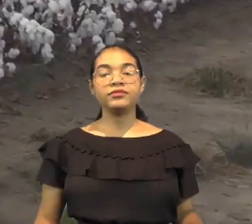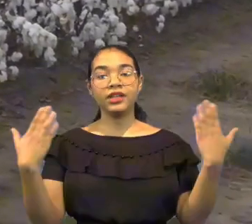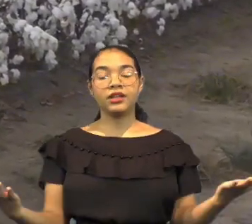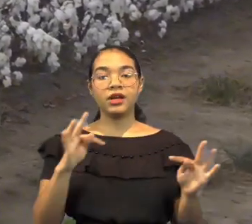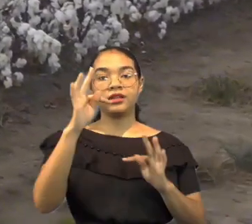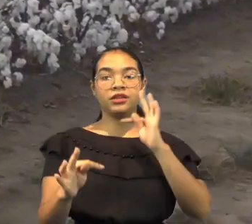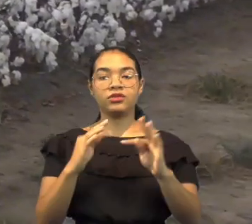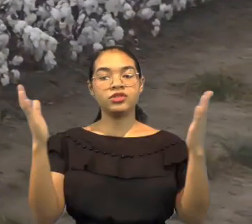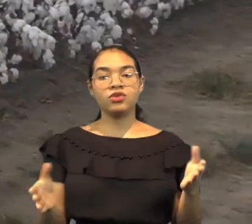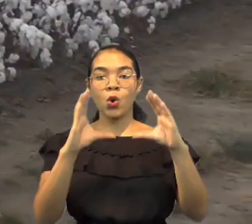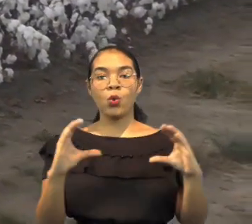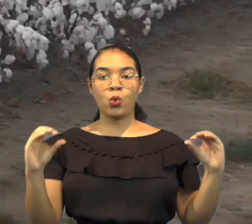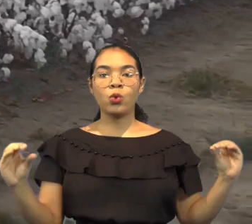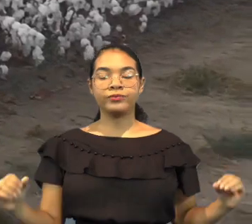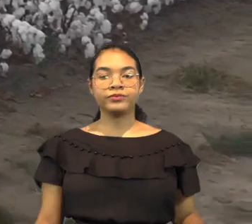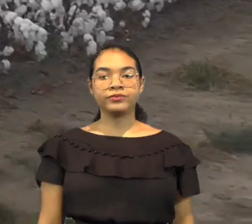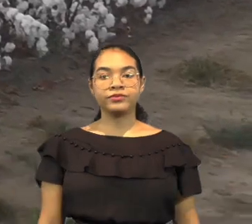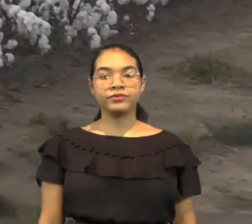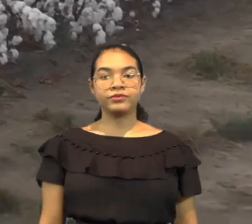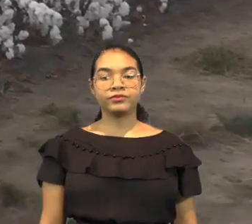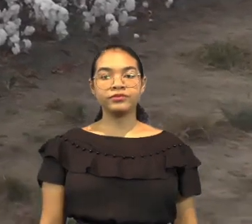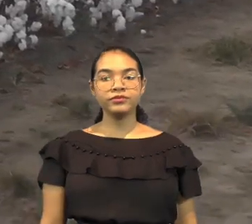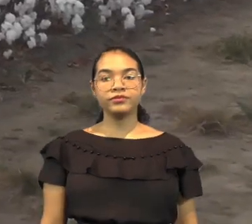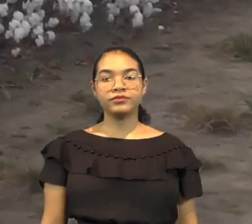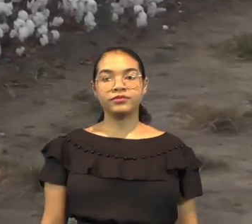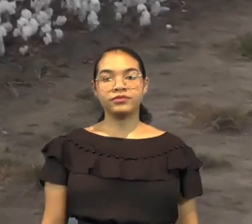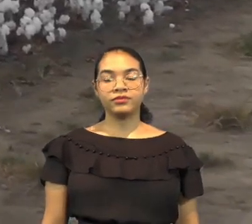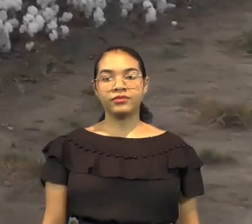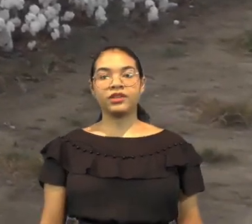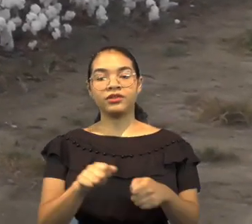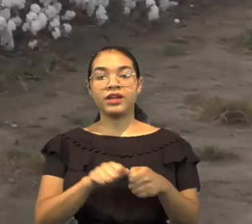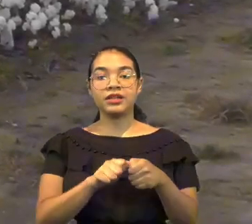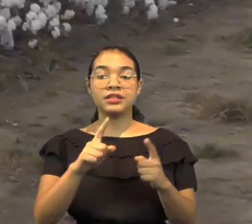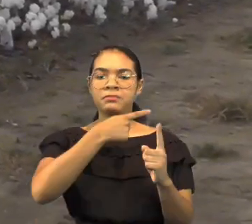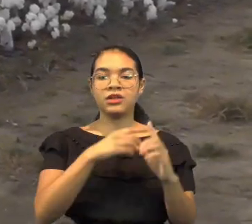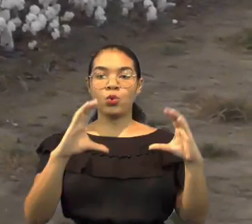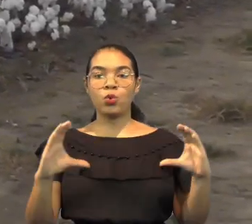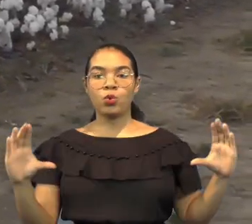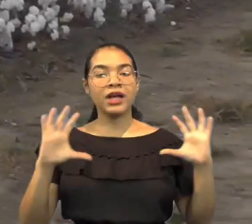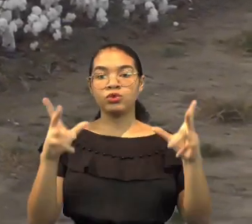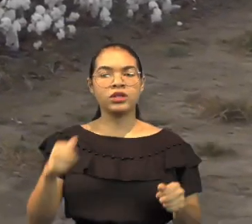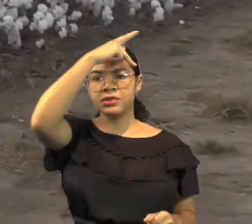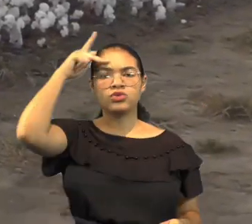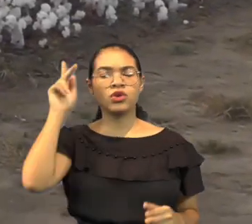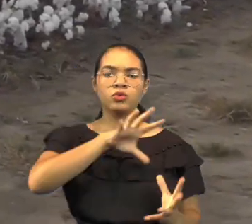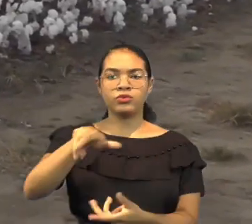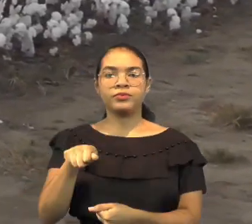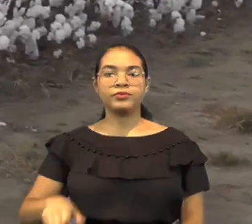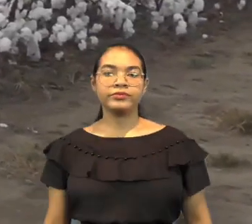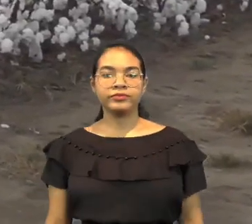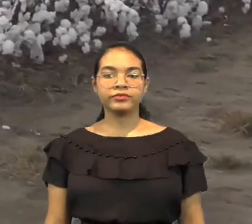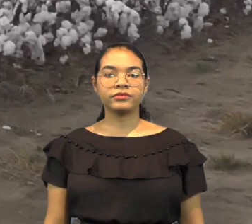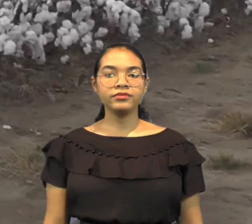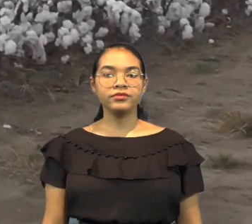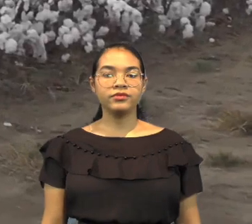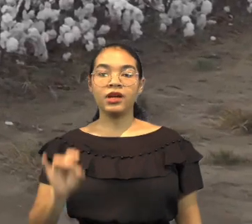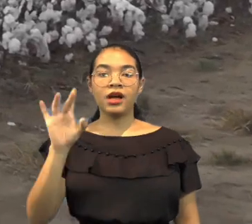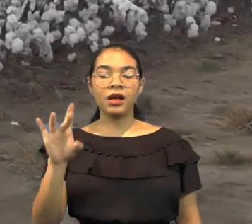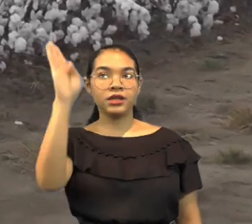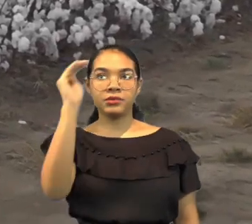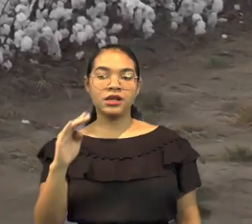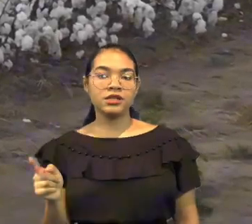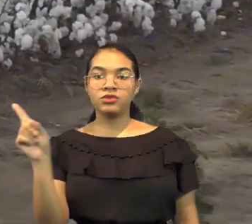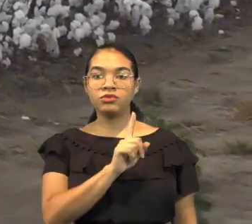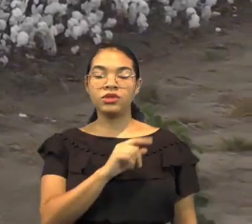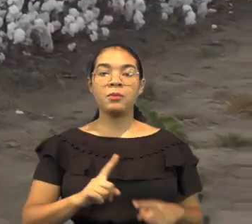é conseguir produzir mais para suprir 100% o mundo. Não é só o Brasil que a gente está falando, é do mundo. Então, a gente tem que produzir